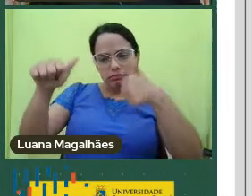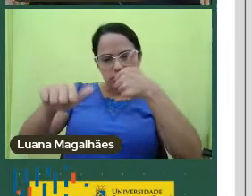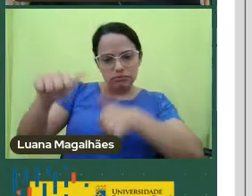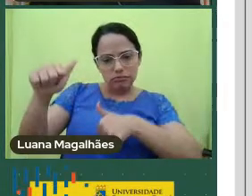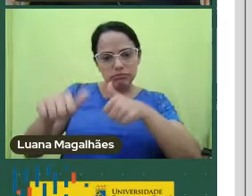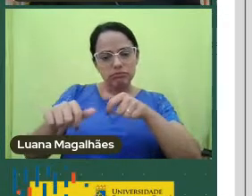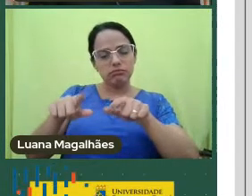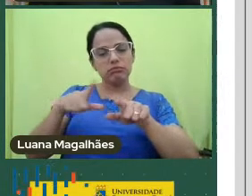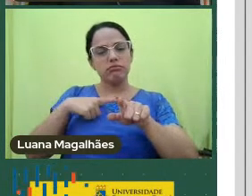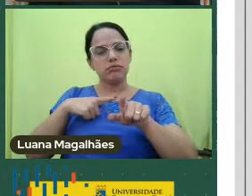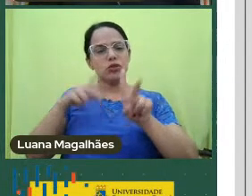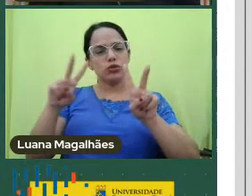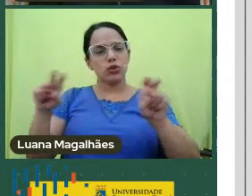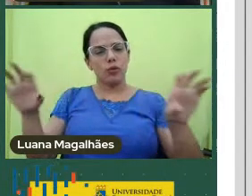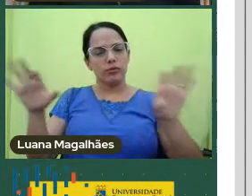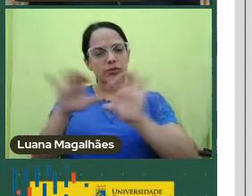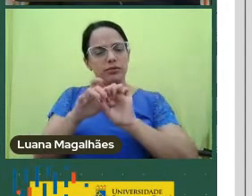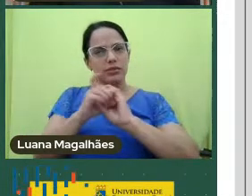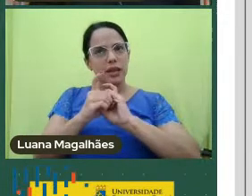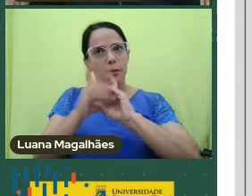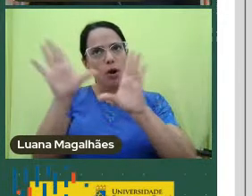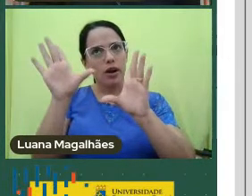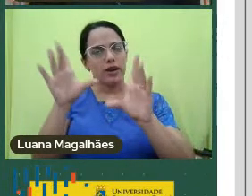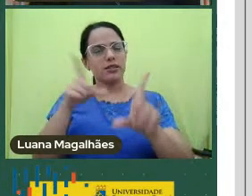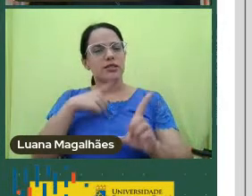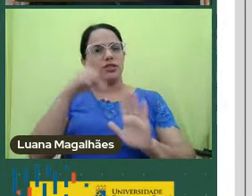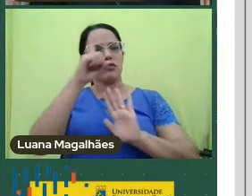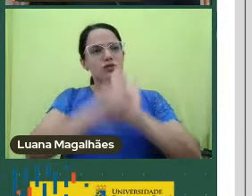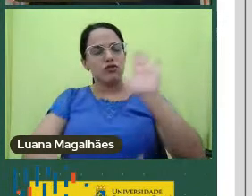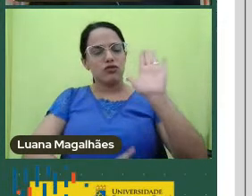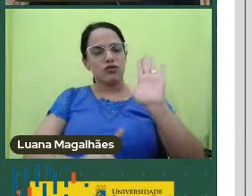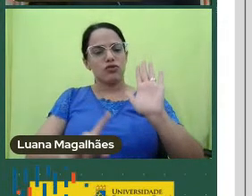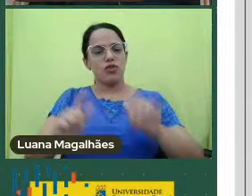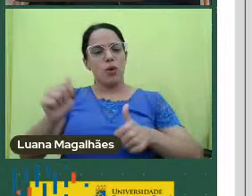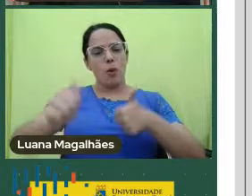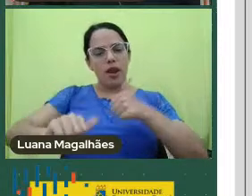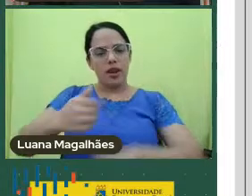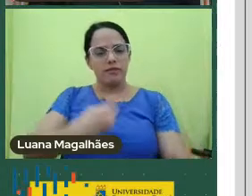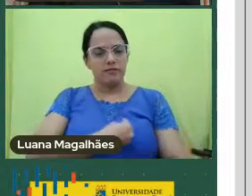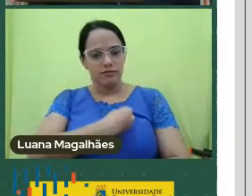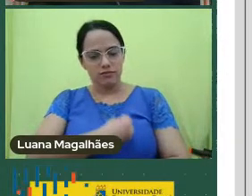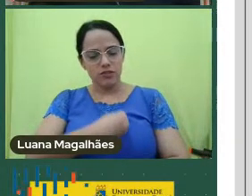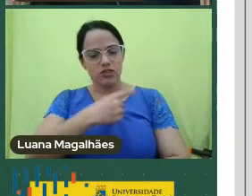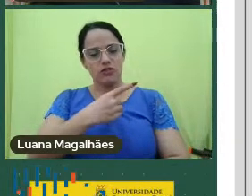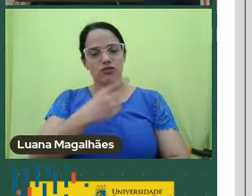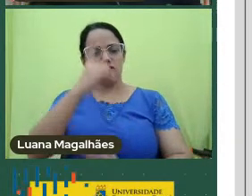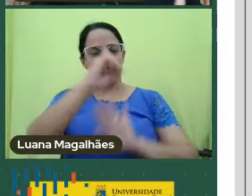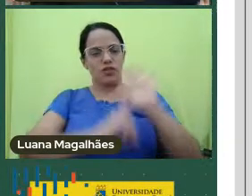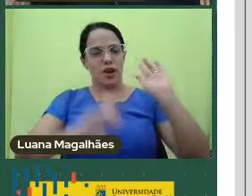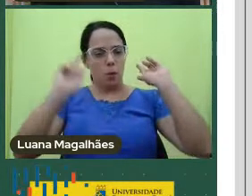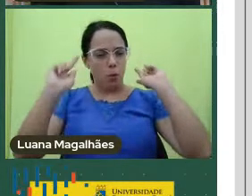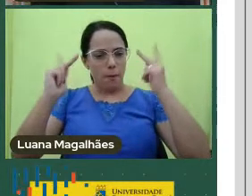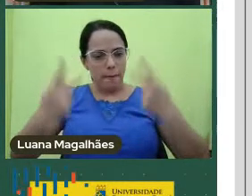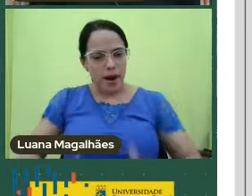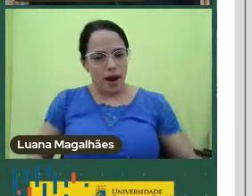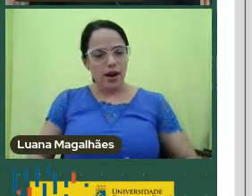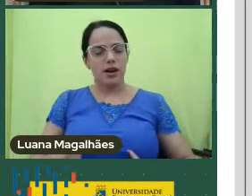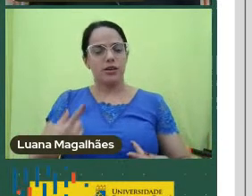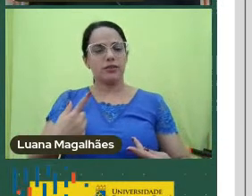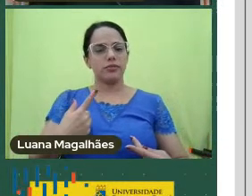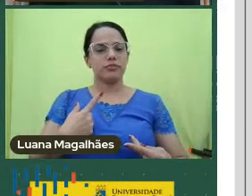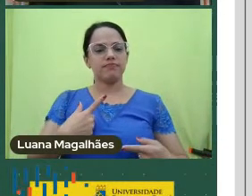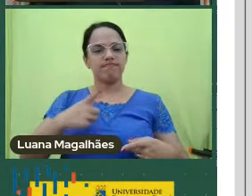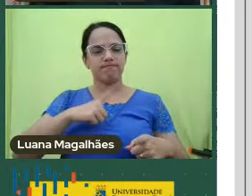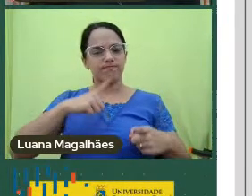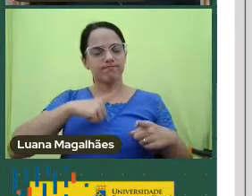de democracia, de direitos humanos, de qualidade de vida, né, os índices de transparência, a